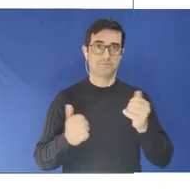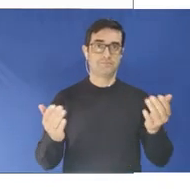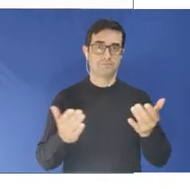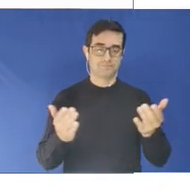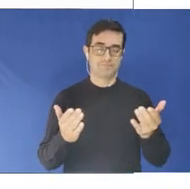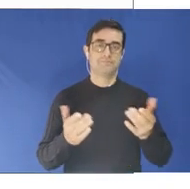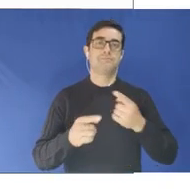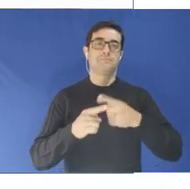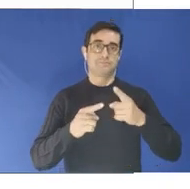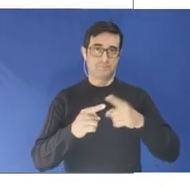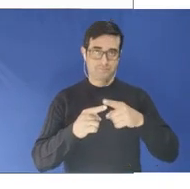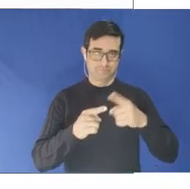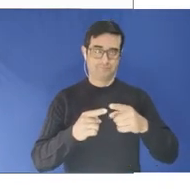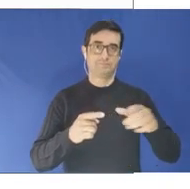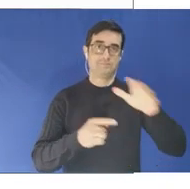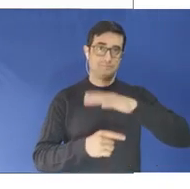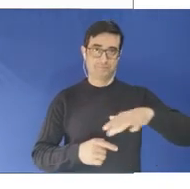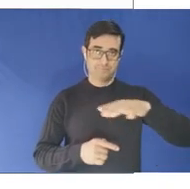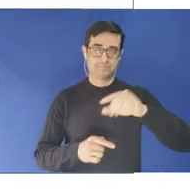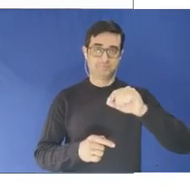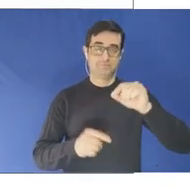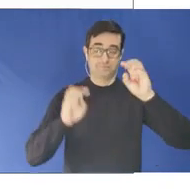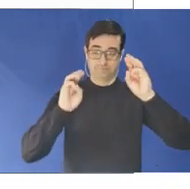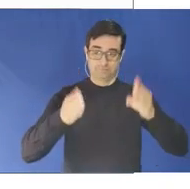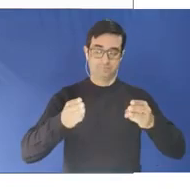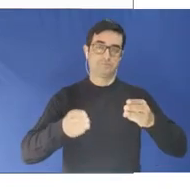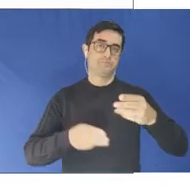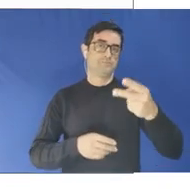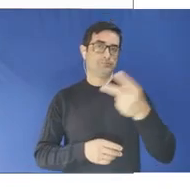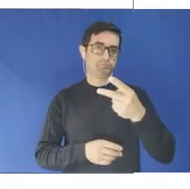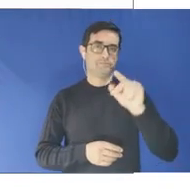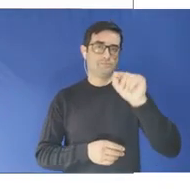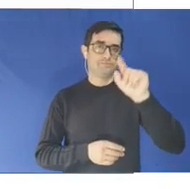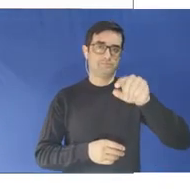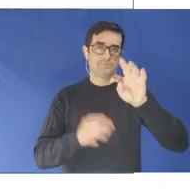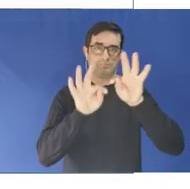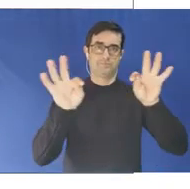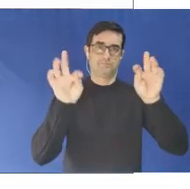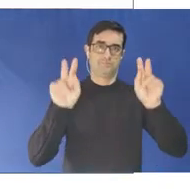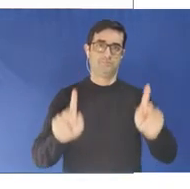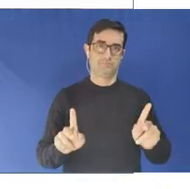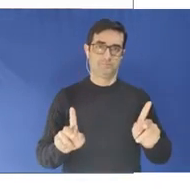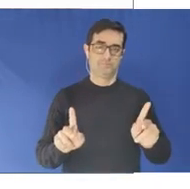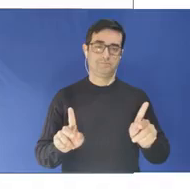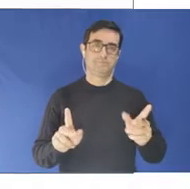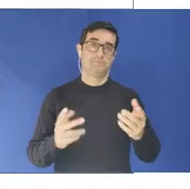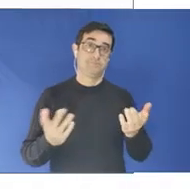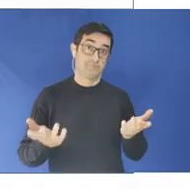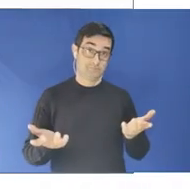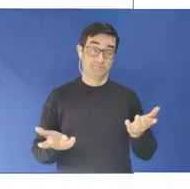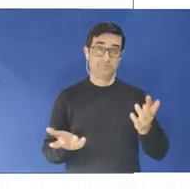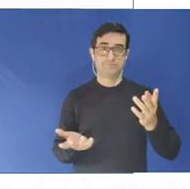Olá pessoal, então vamos para a nossa resolução de exercícios, né, o nosso módulo 2, que foi o de tabela